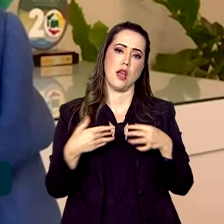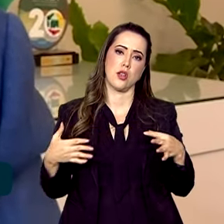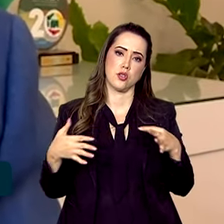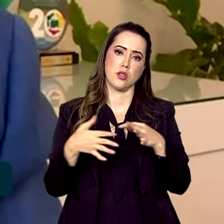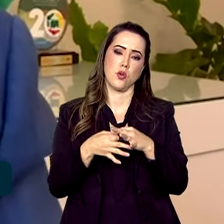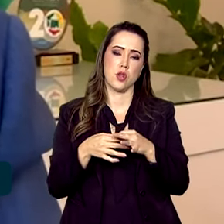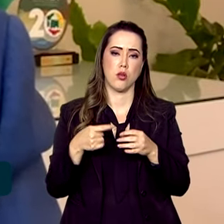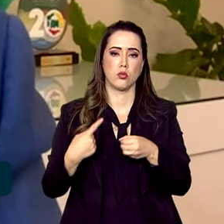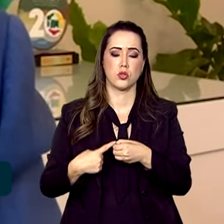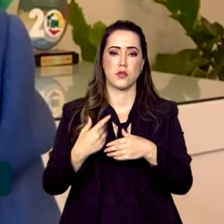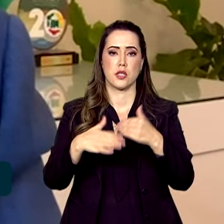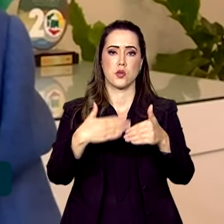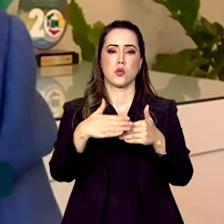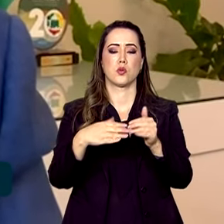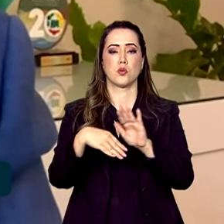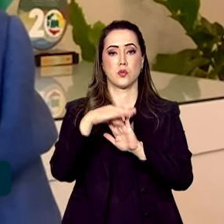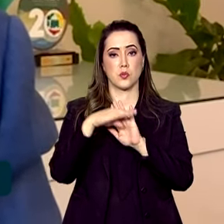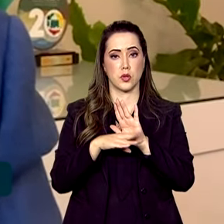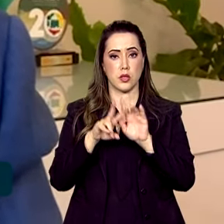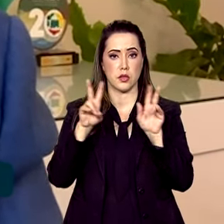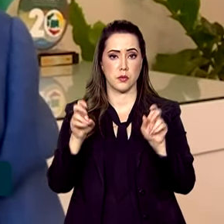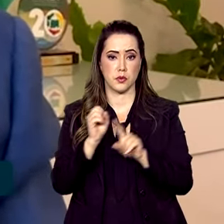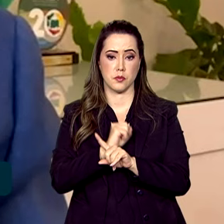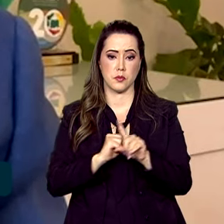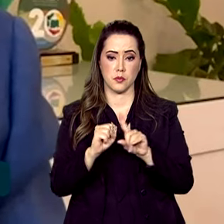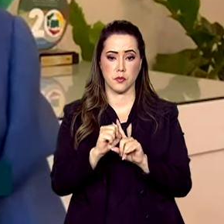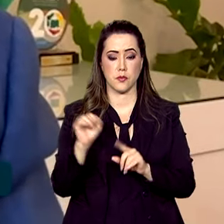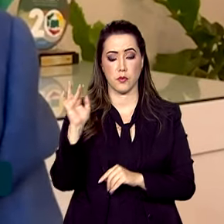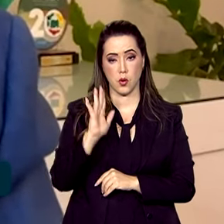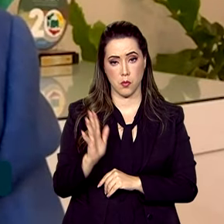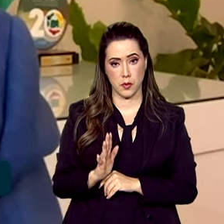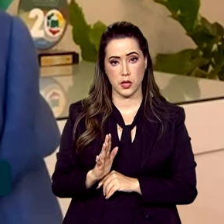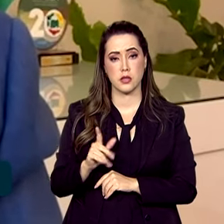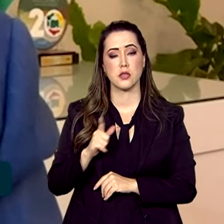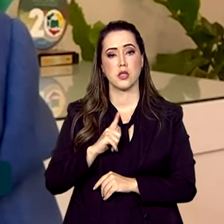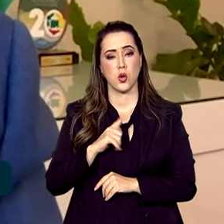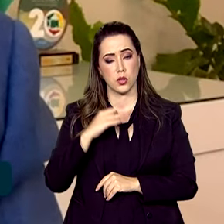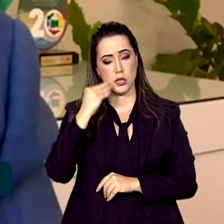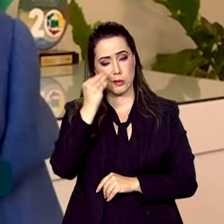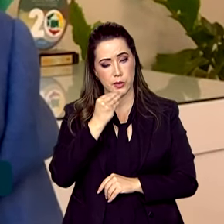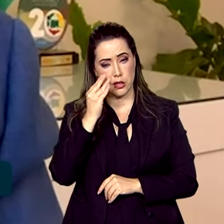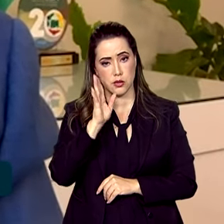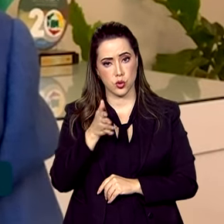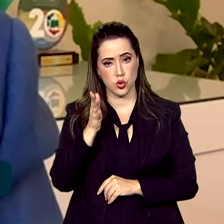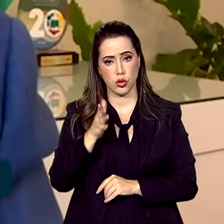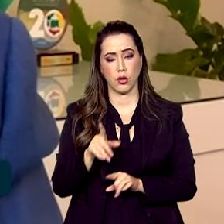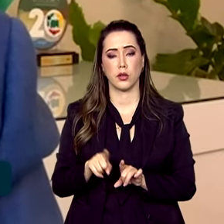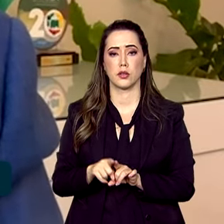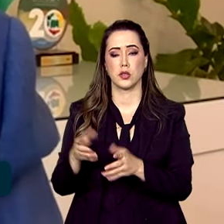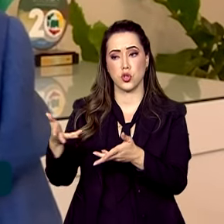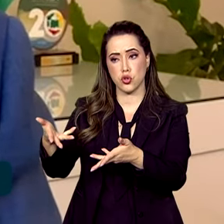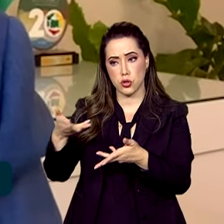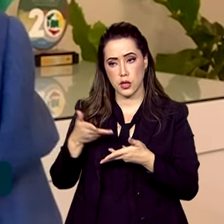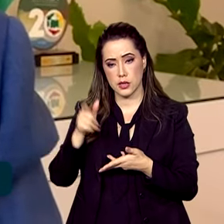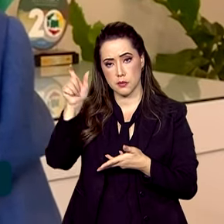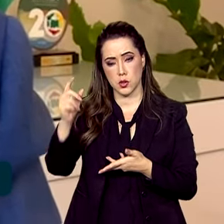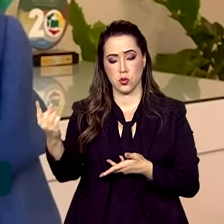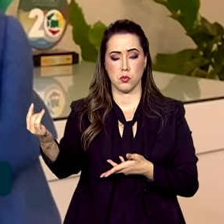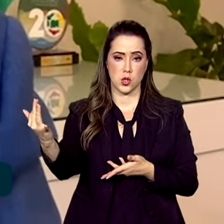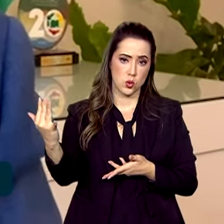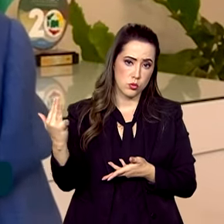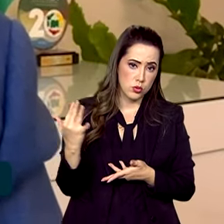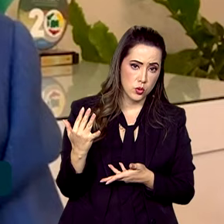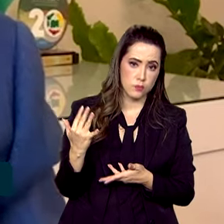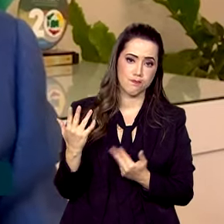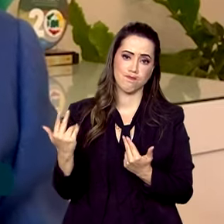integração em vários programas da área social. O Brasil tem uma experiência, não é, de recebimento em